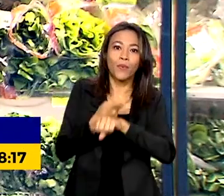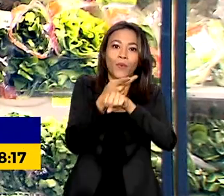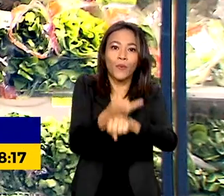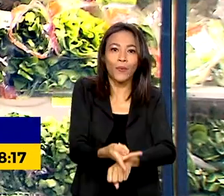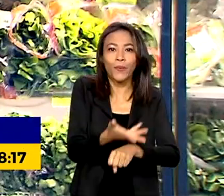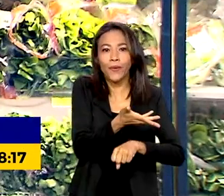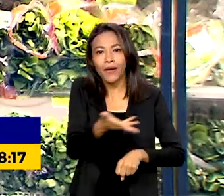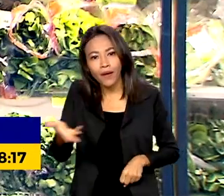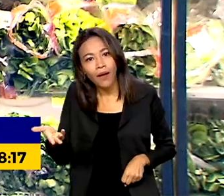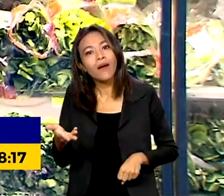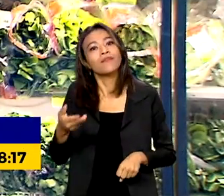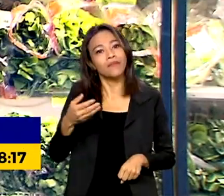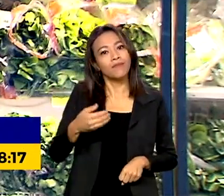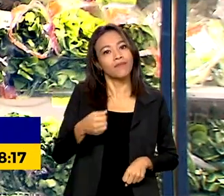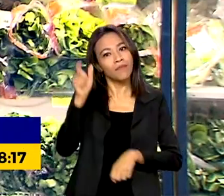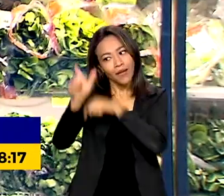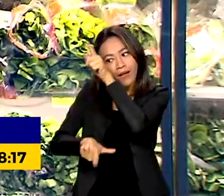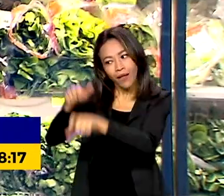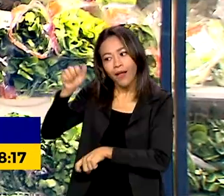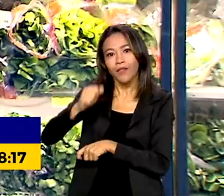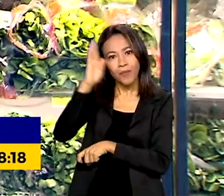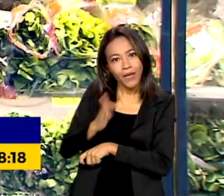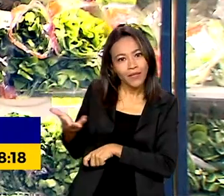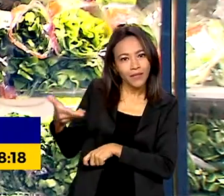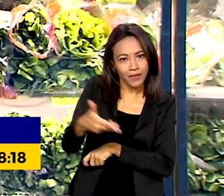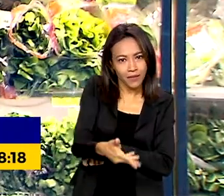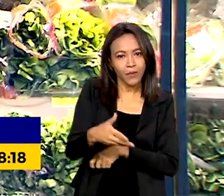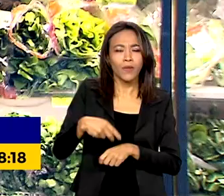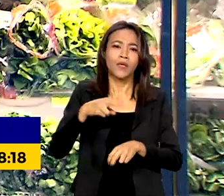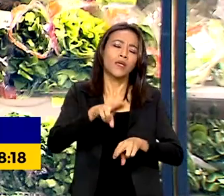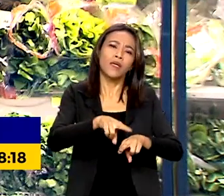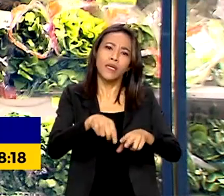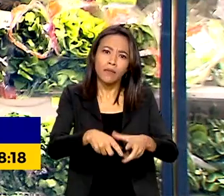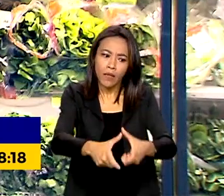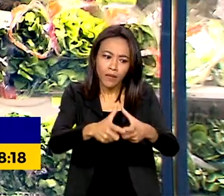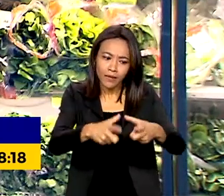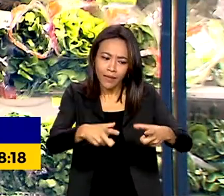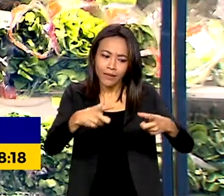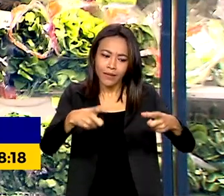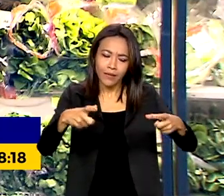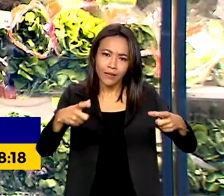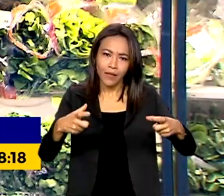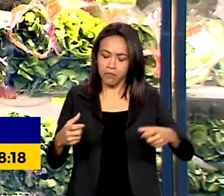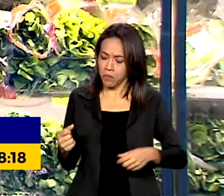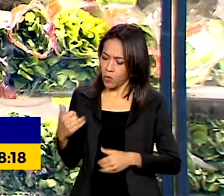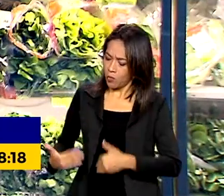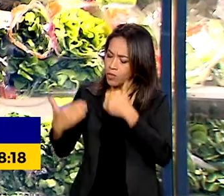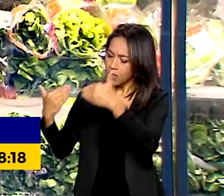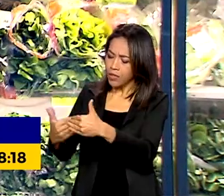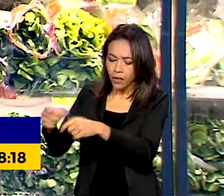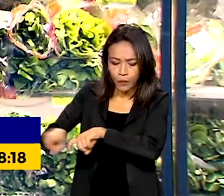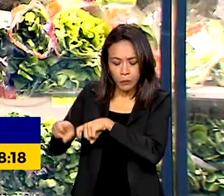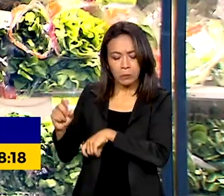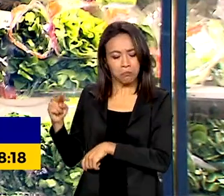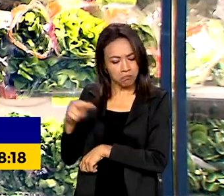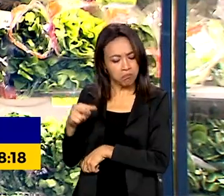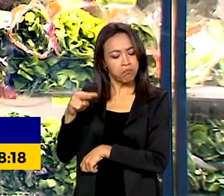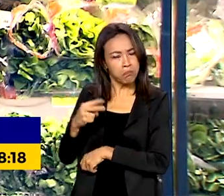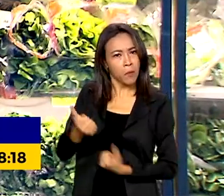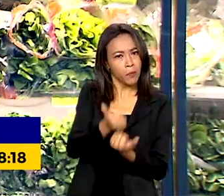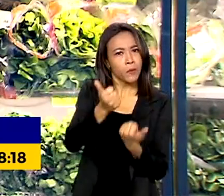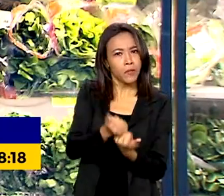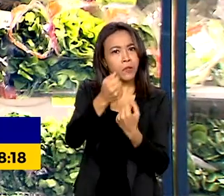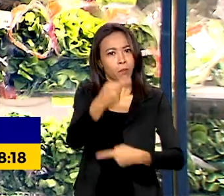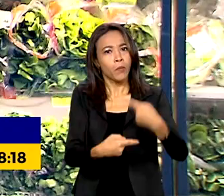pelo consumidor brasileiro e diante da expansão do setor O Ministério da Agricultura vem investindo em políticas